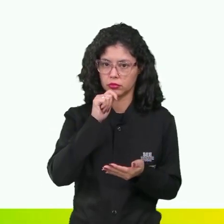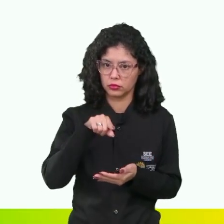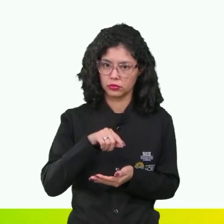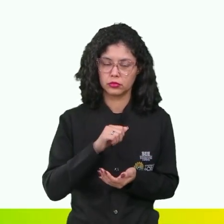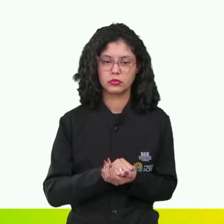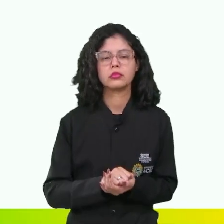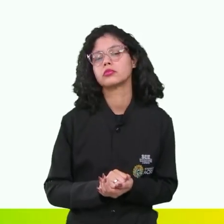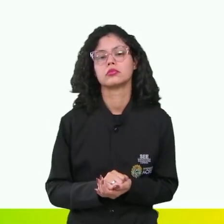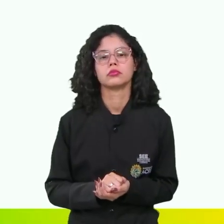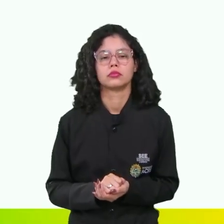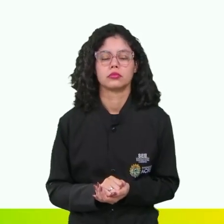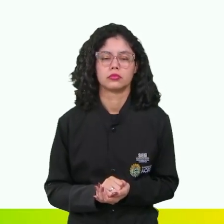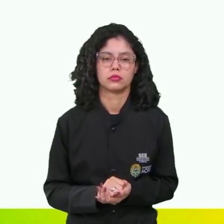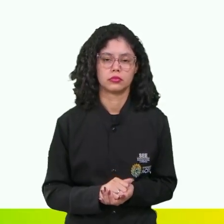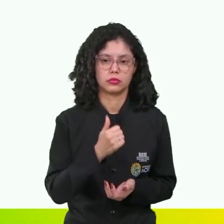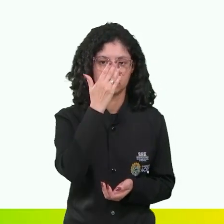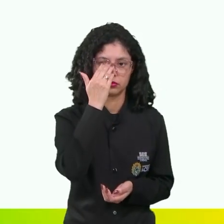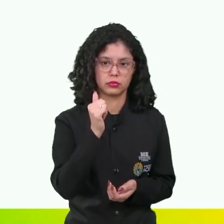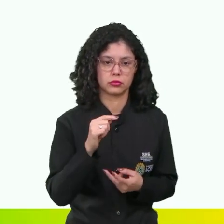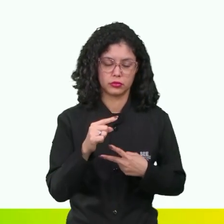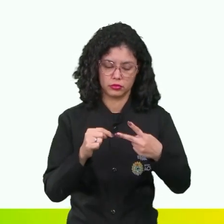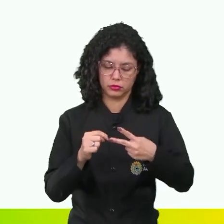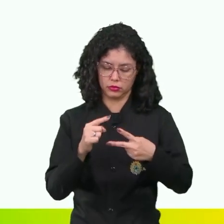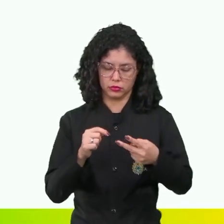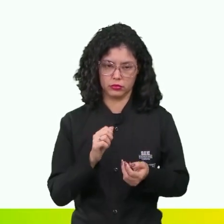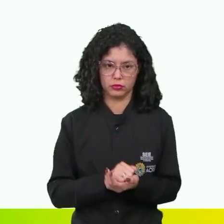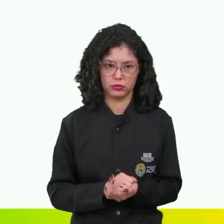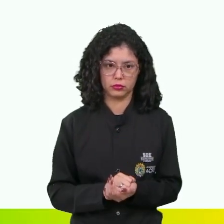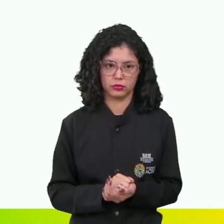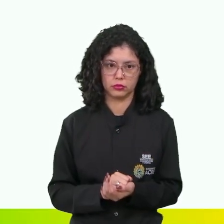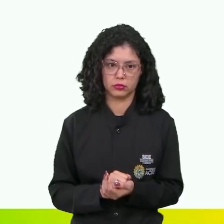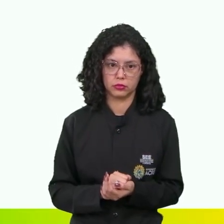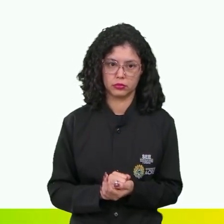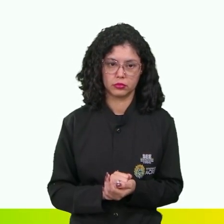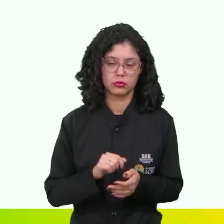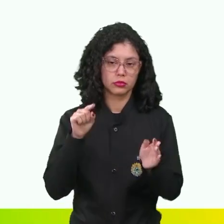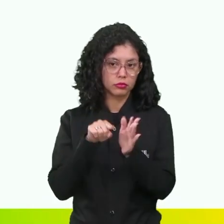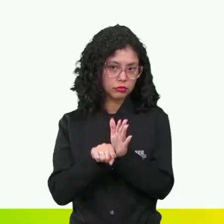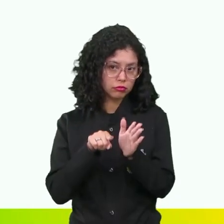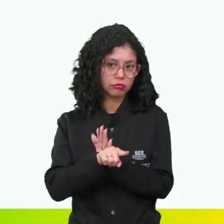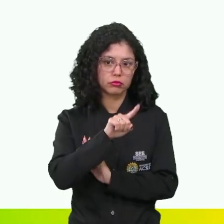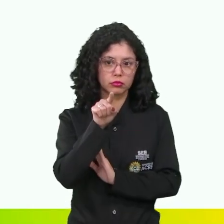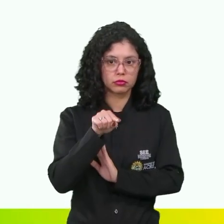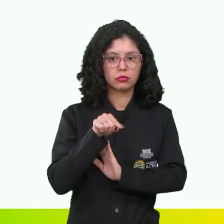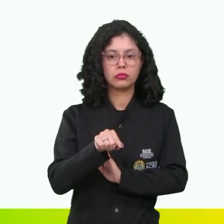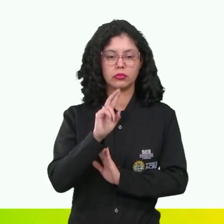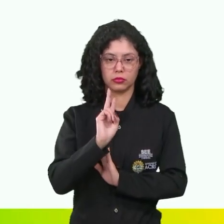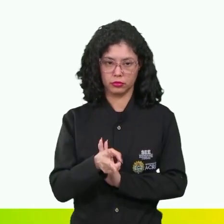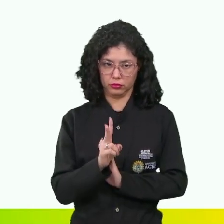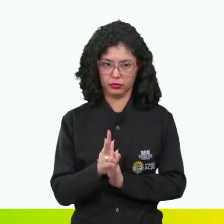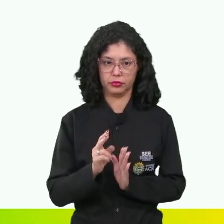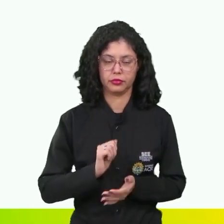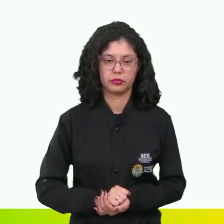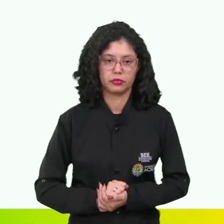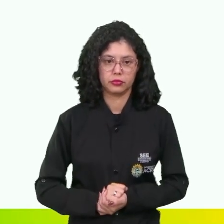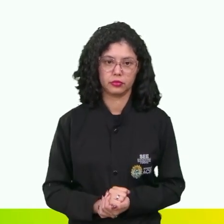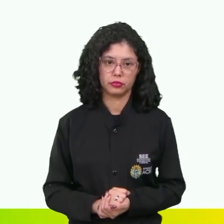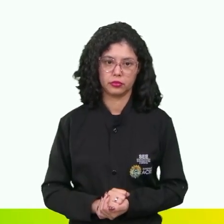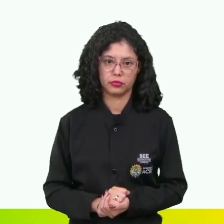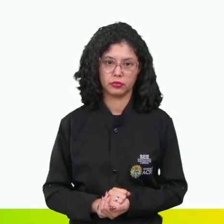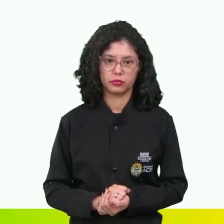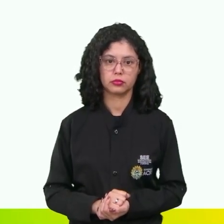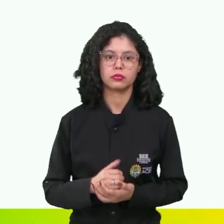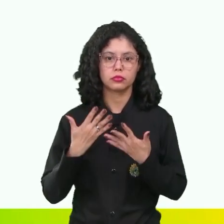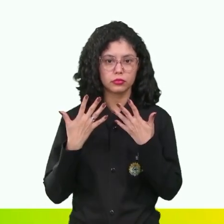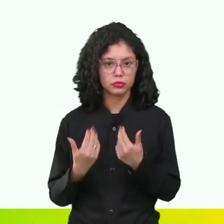sendo exposto, é importante saber os dois lados da moeda. O terceiro aí é